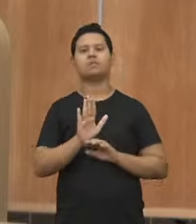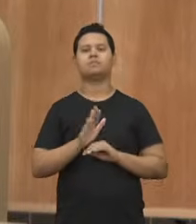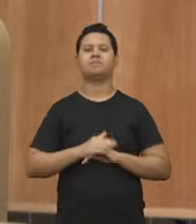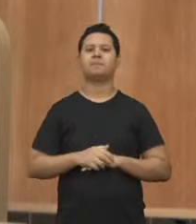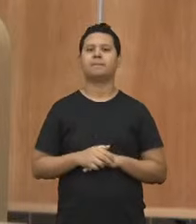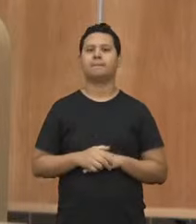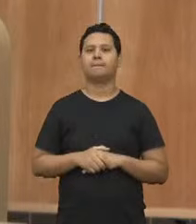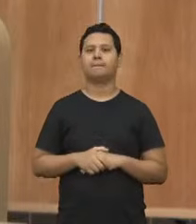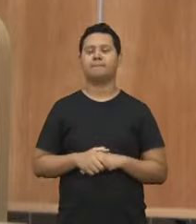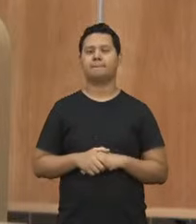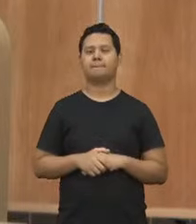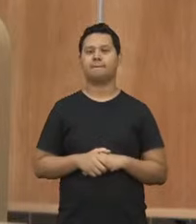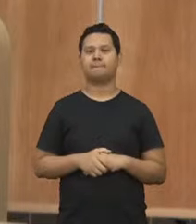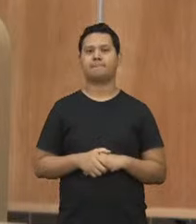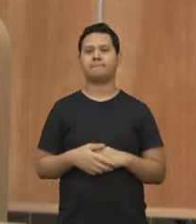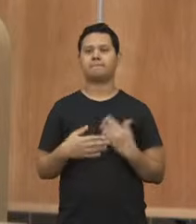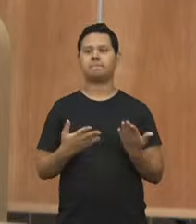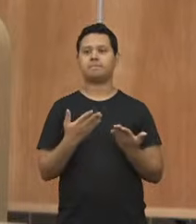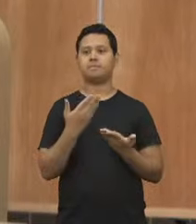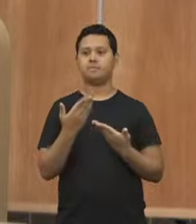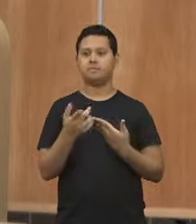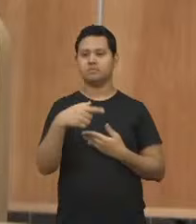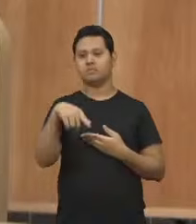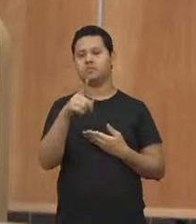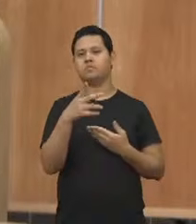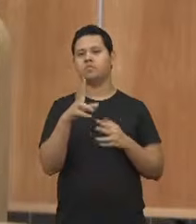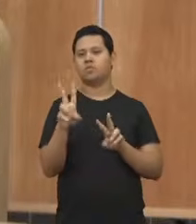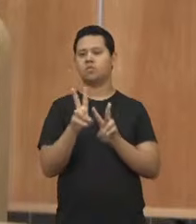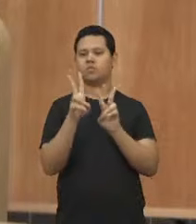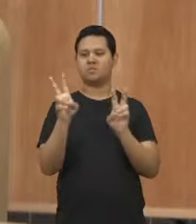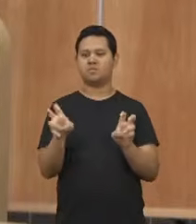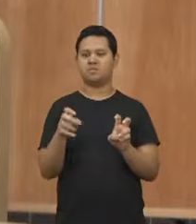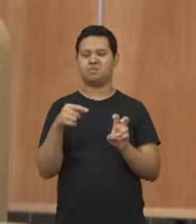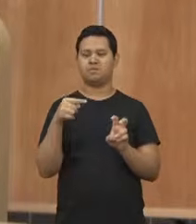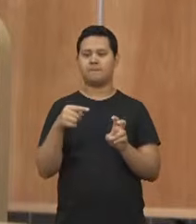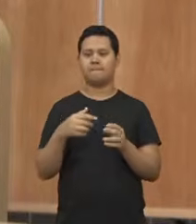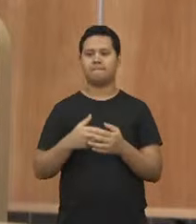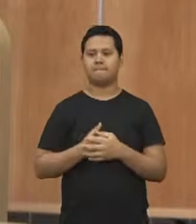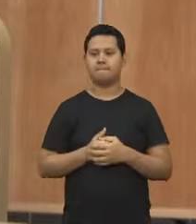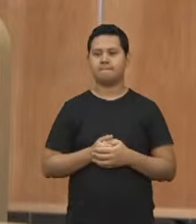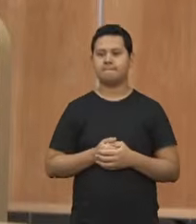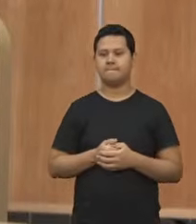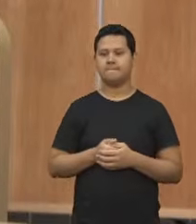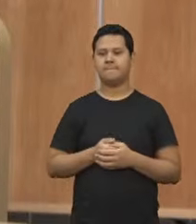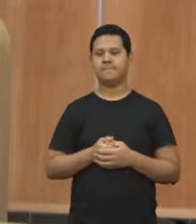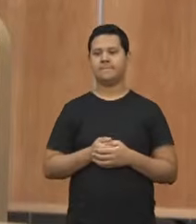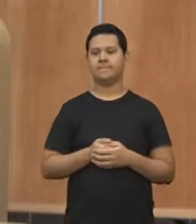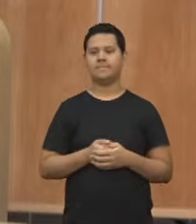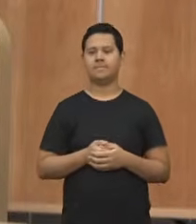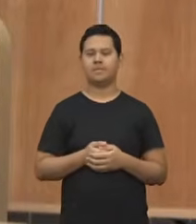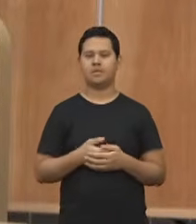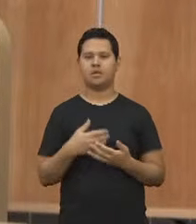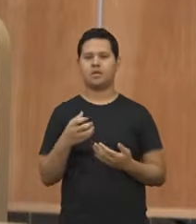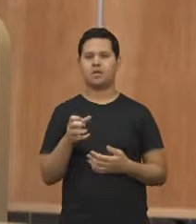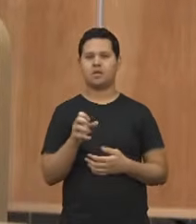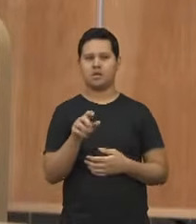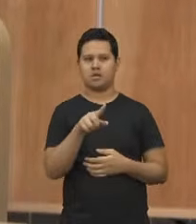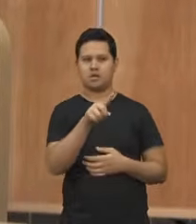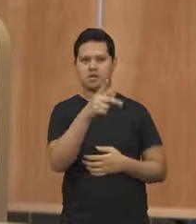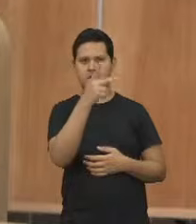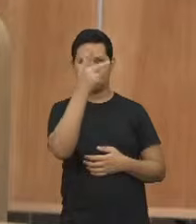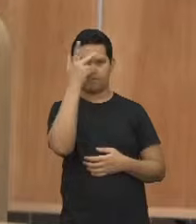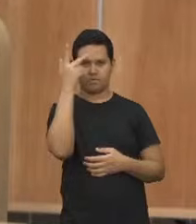Porque quando você discute um tema que alguém vai pagar a